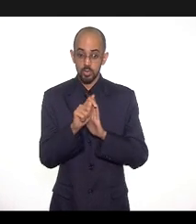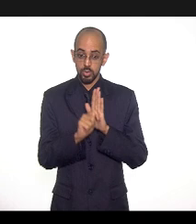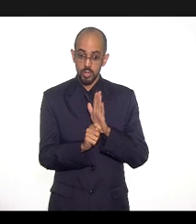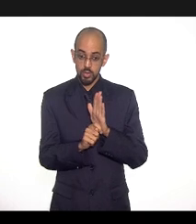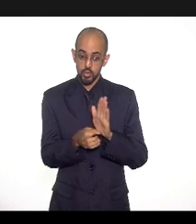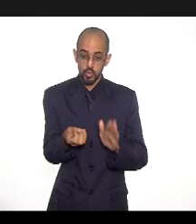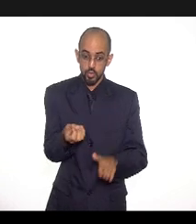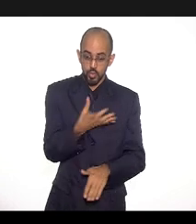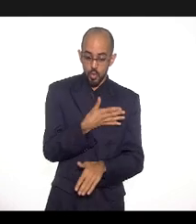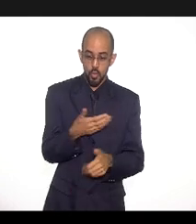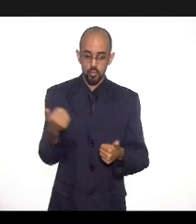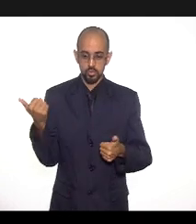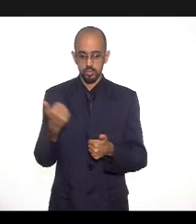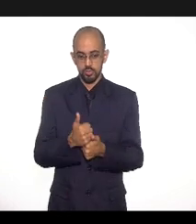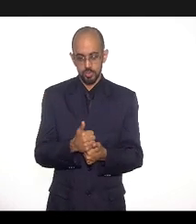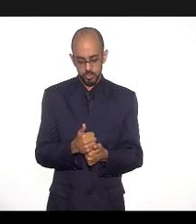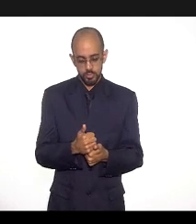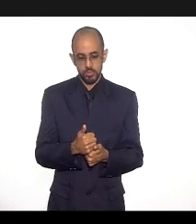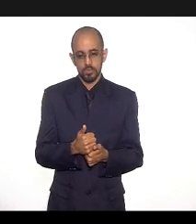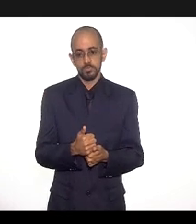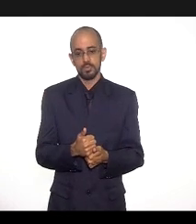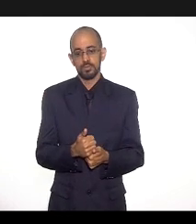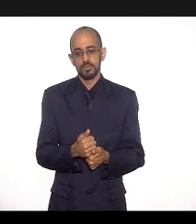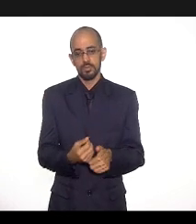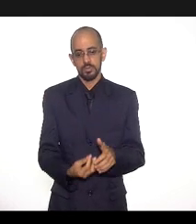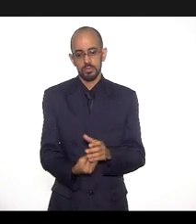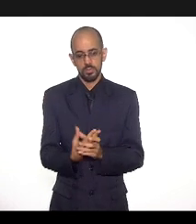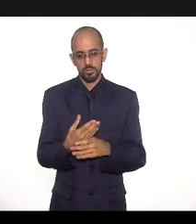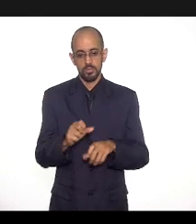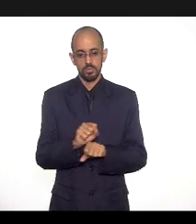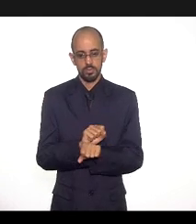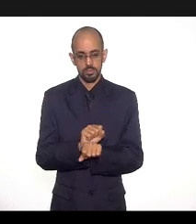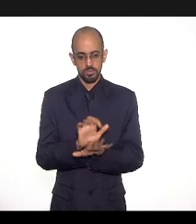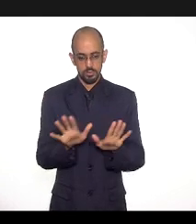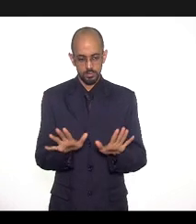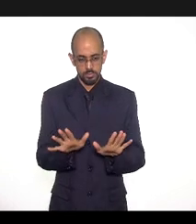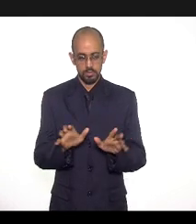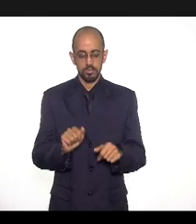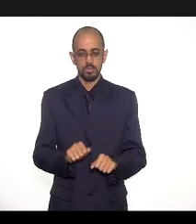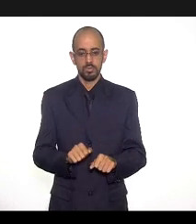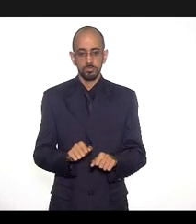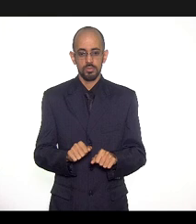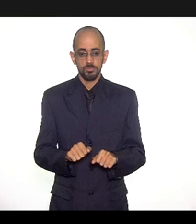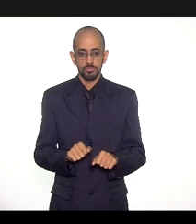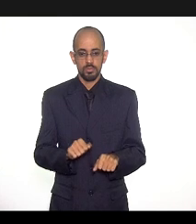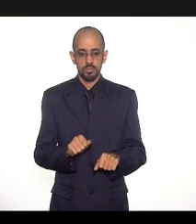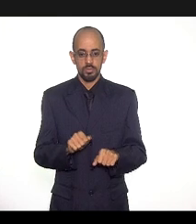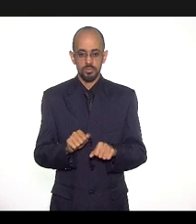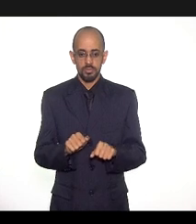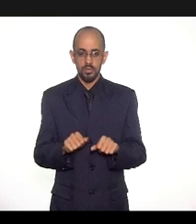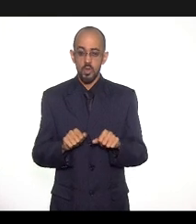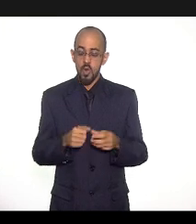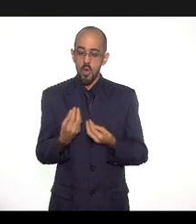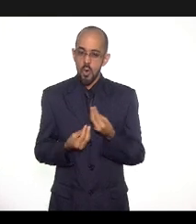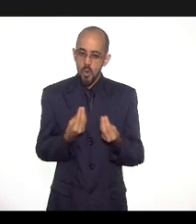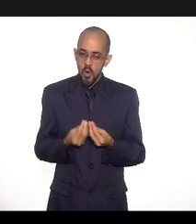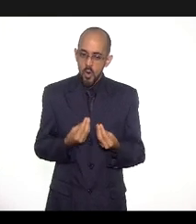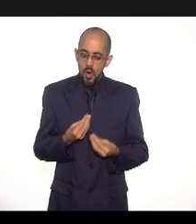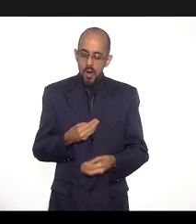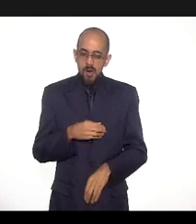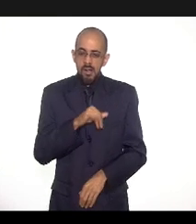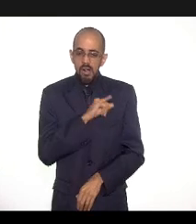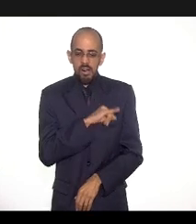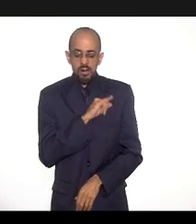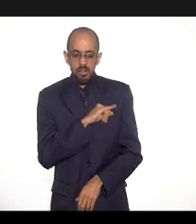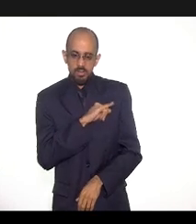de um substitutivo, definindo de maneira clara, enfim, estável, como que no Rio de Janeiro isso vai